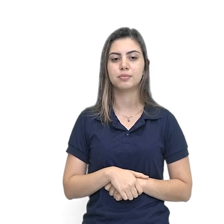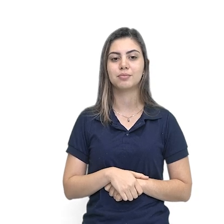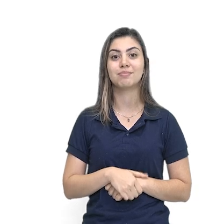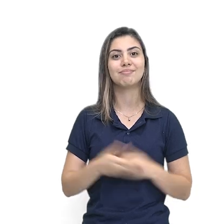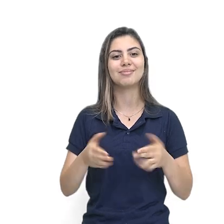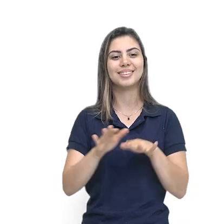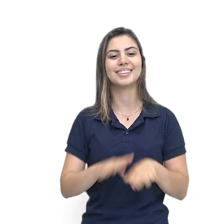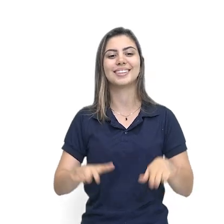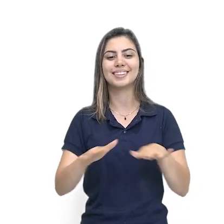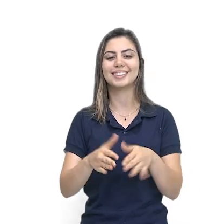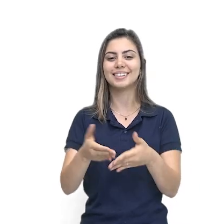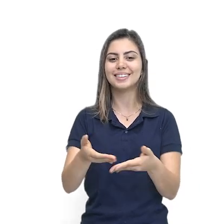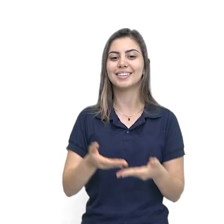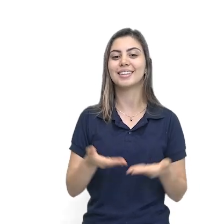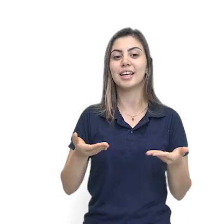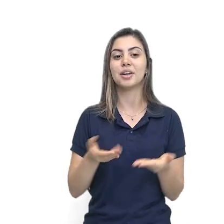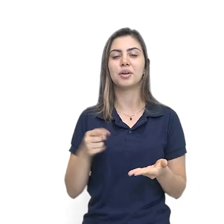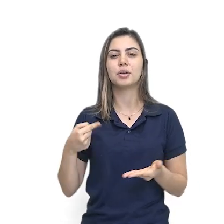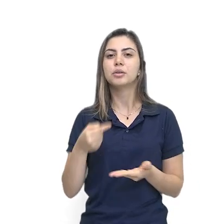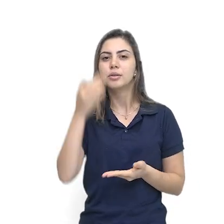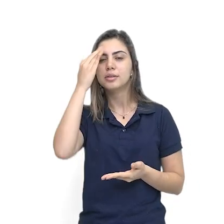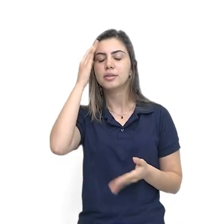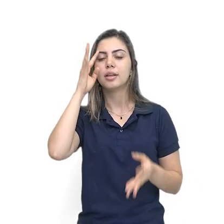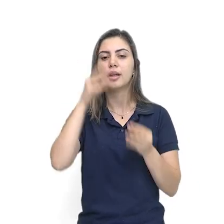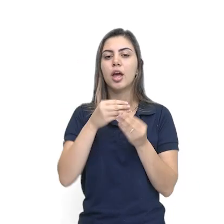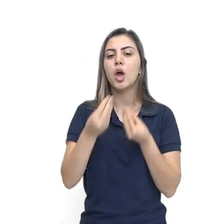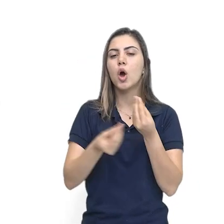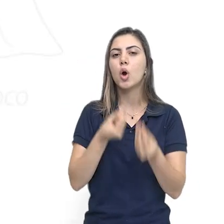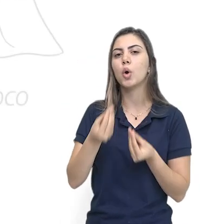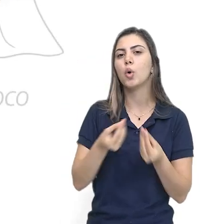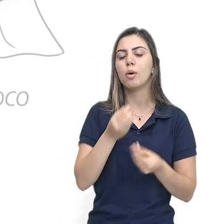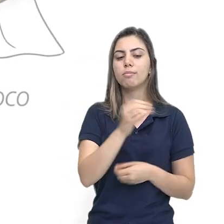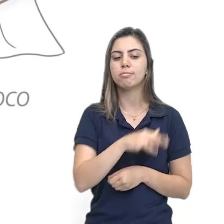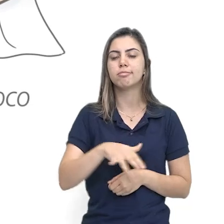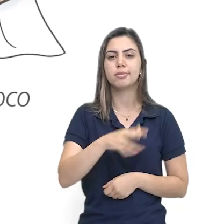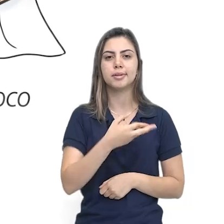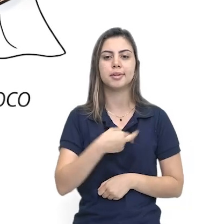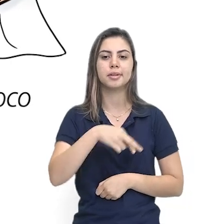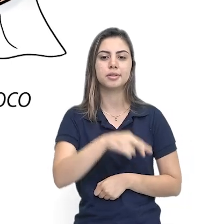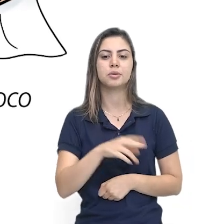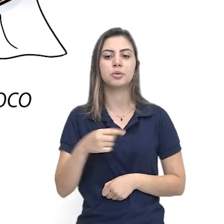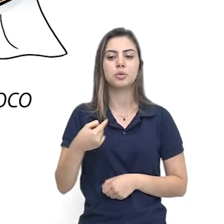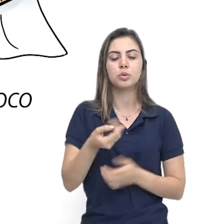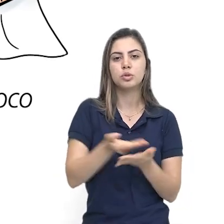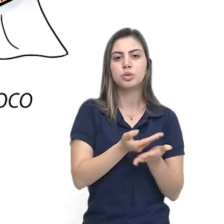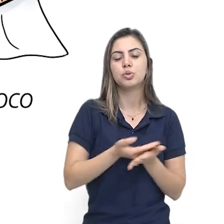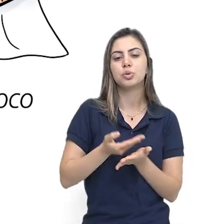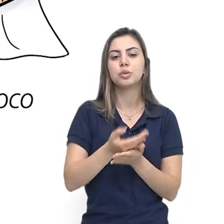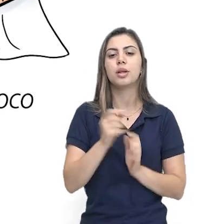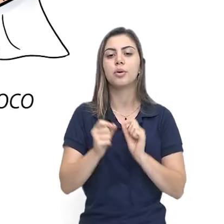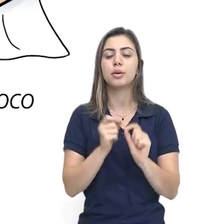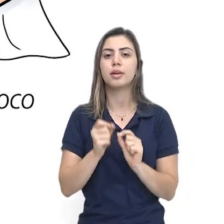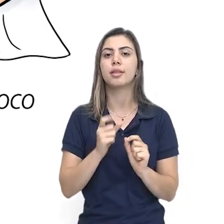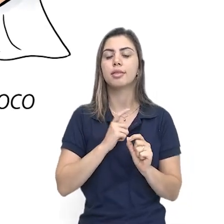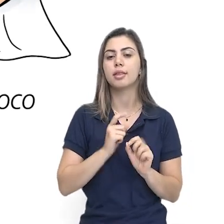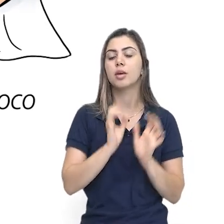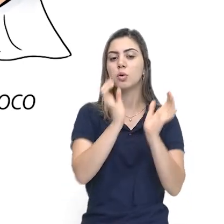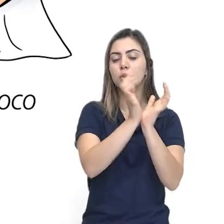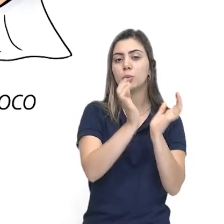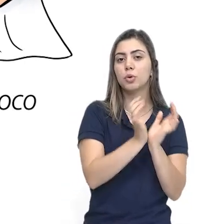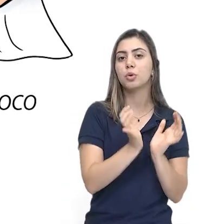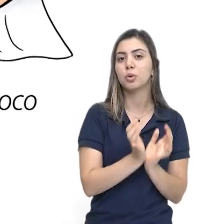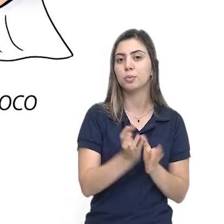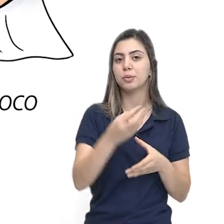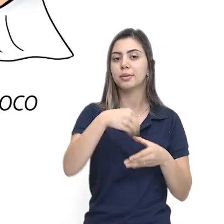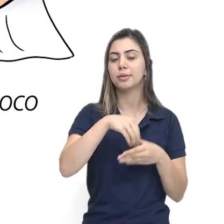Bem-vindos a uma jornada pelo complexo mundo do clero medieval. Vamos explorar as diferentes camadas dessa